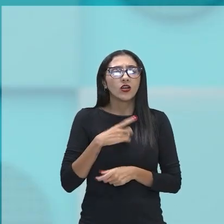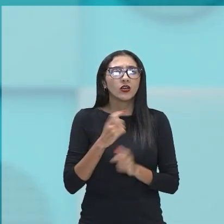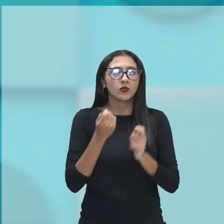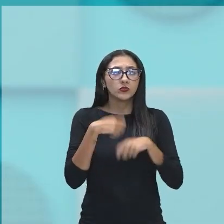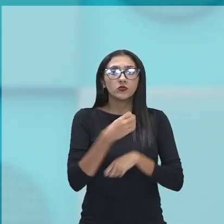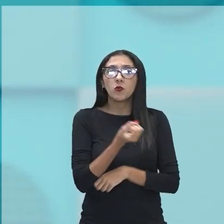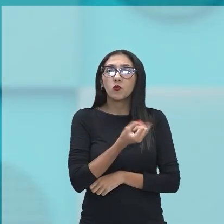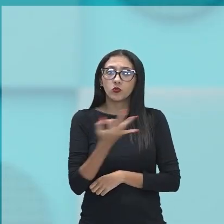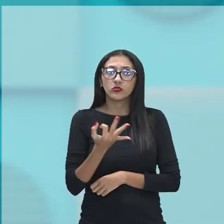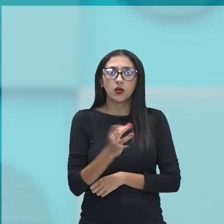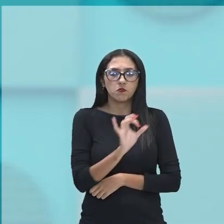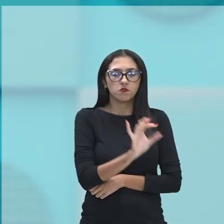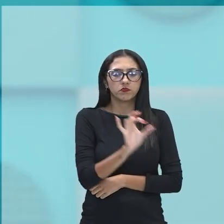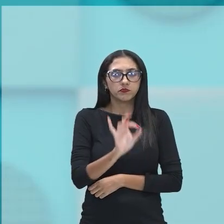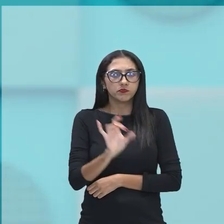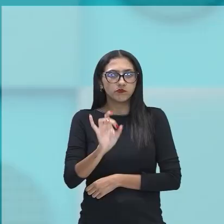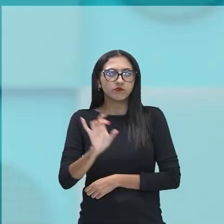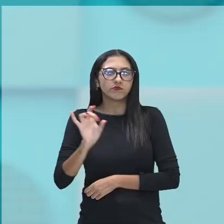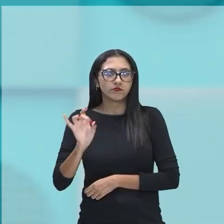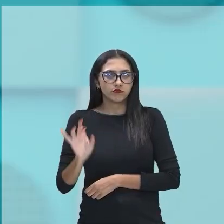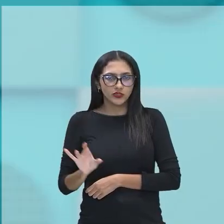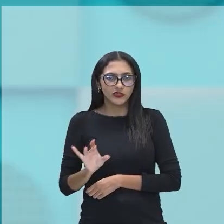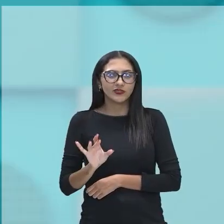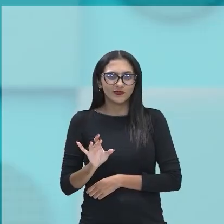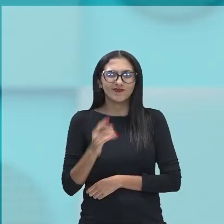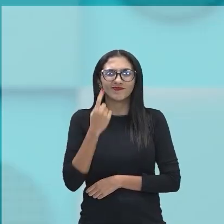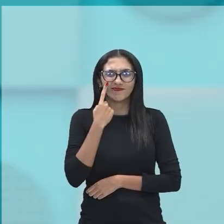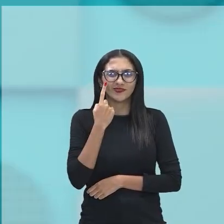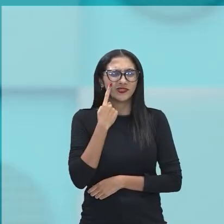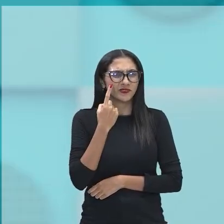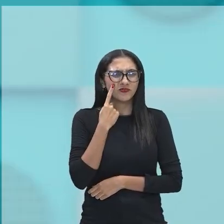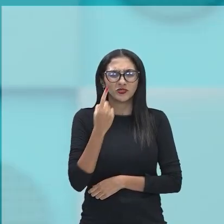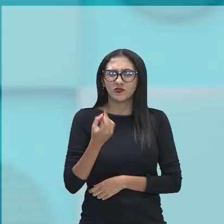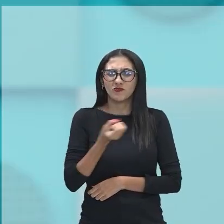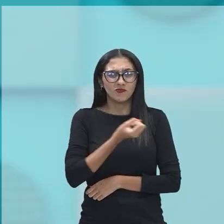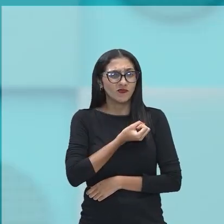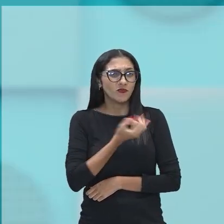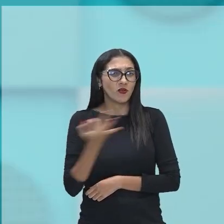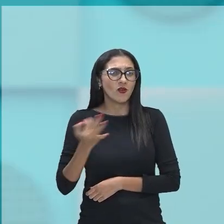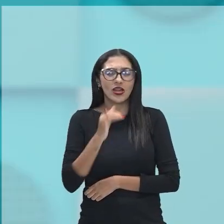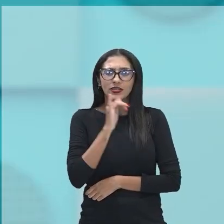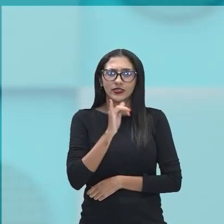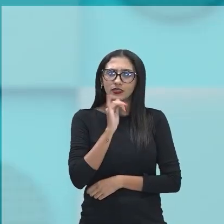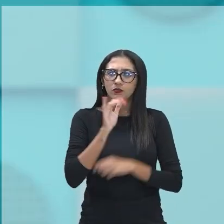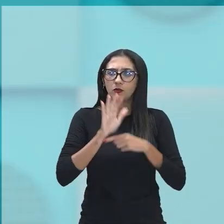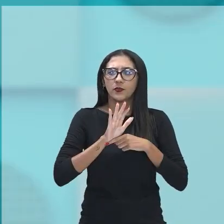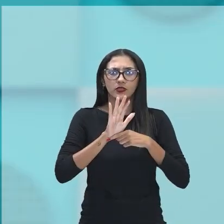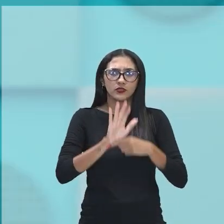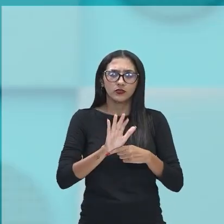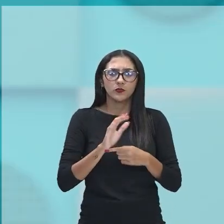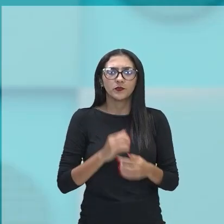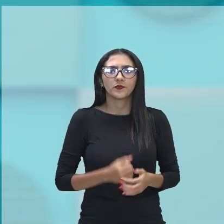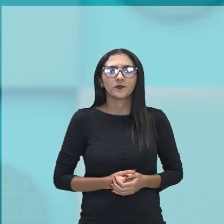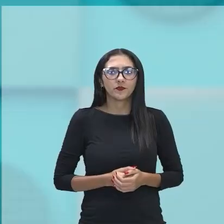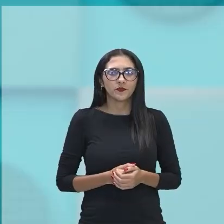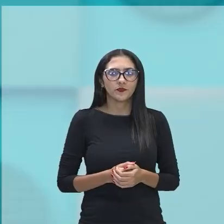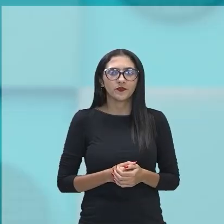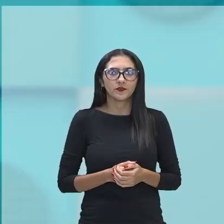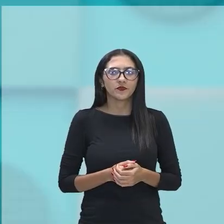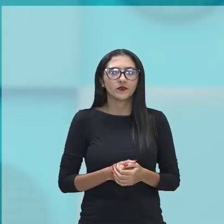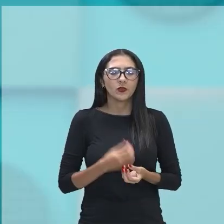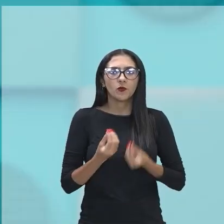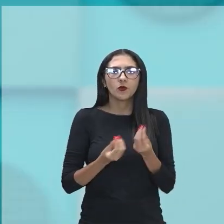quantificados individualmente. Vocês viram, nós demos vários exemplos aqui, quando eles podem ser